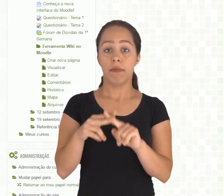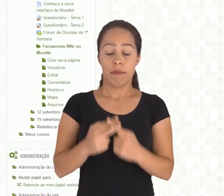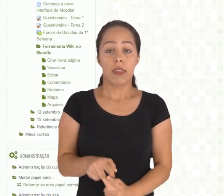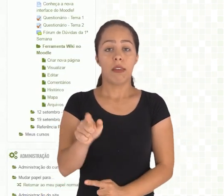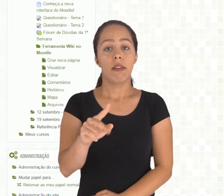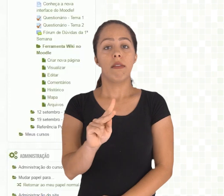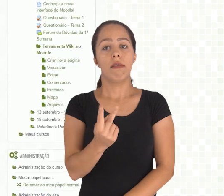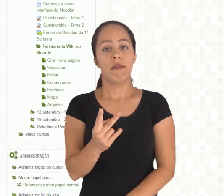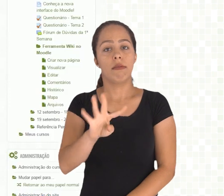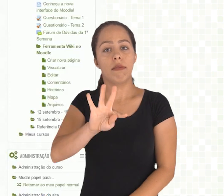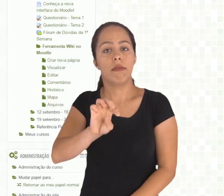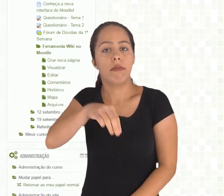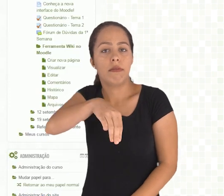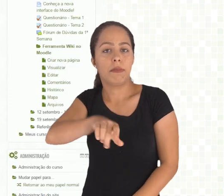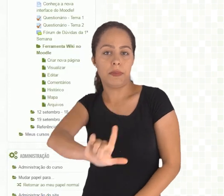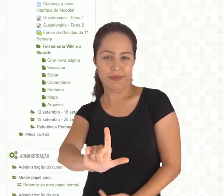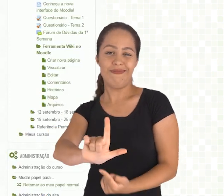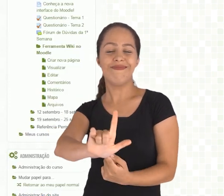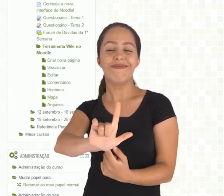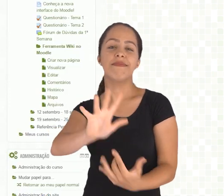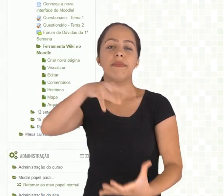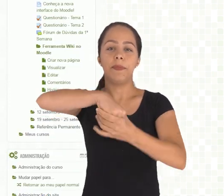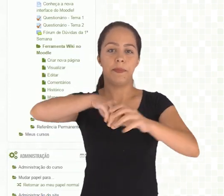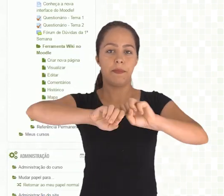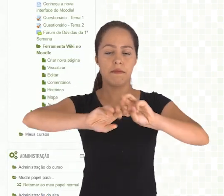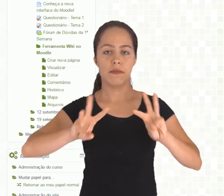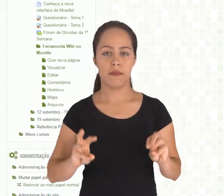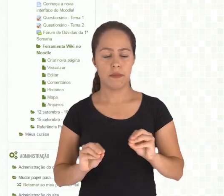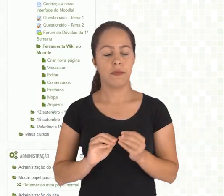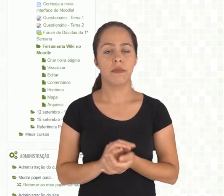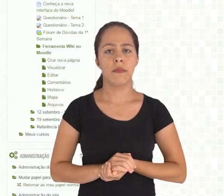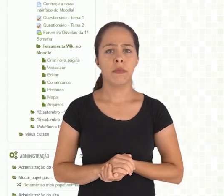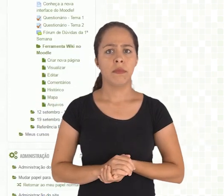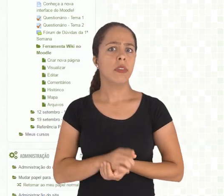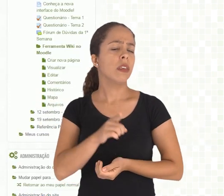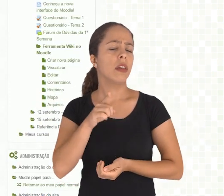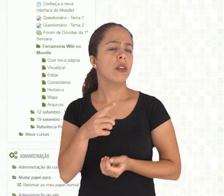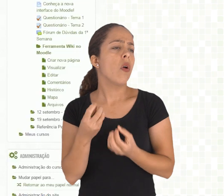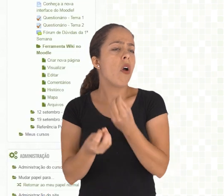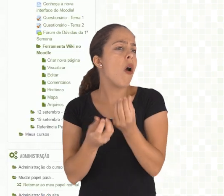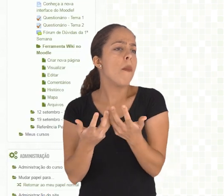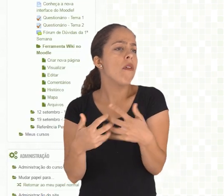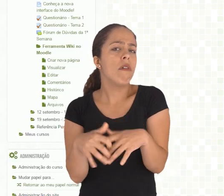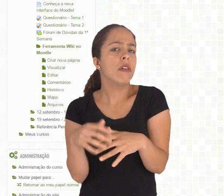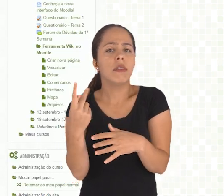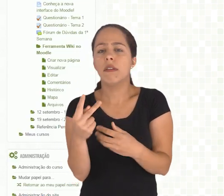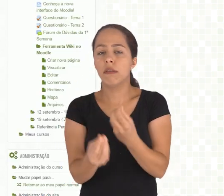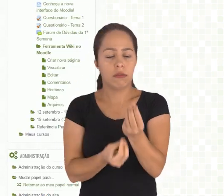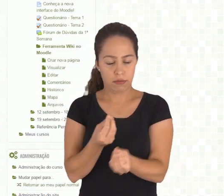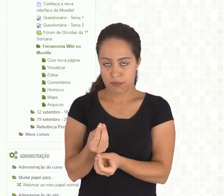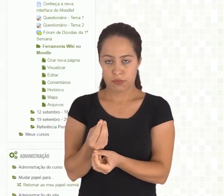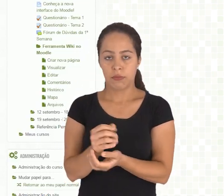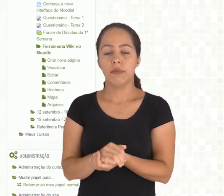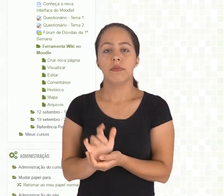formatado em html no editor aqui do próprio mundo e ao i que ela funciona da seguinte forma ela funciona com